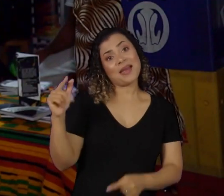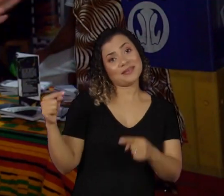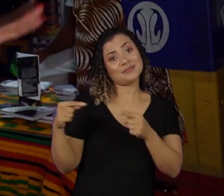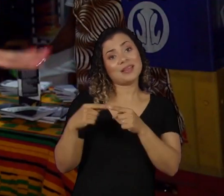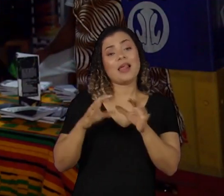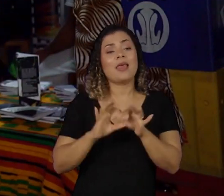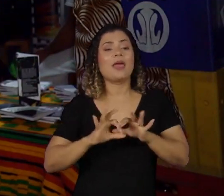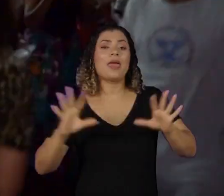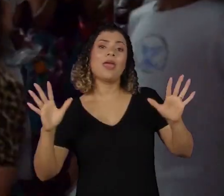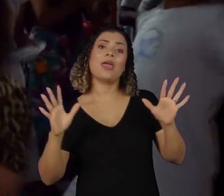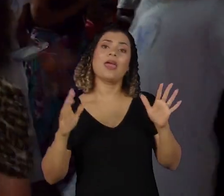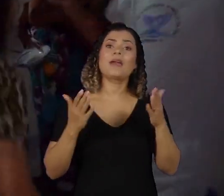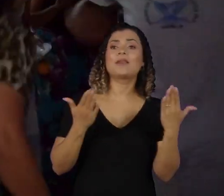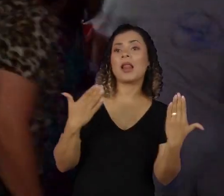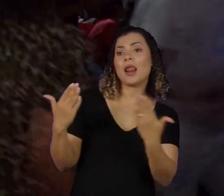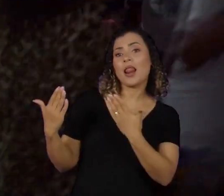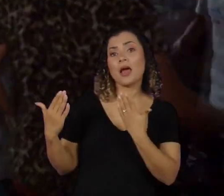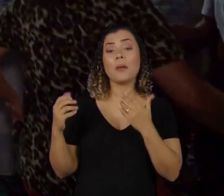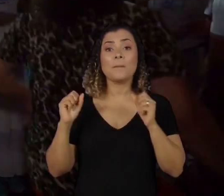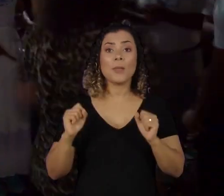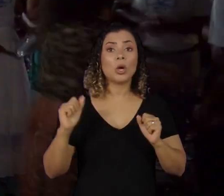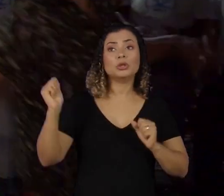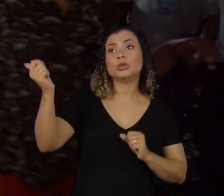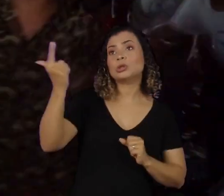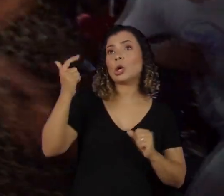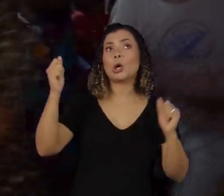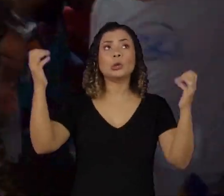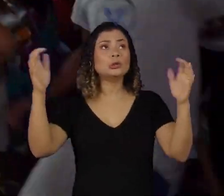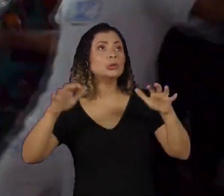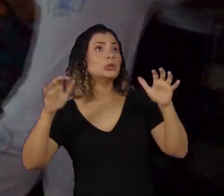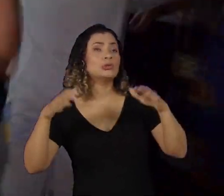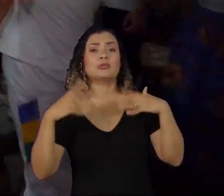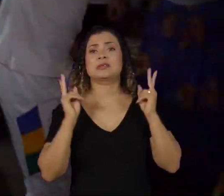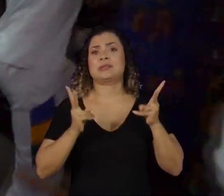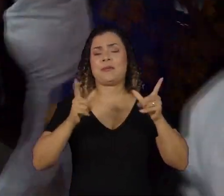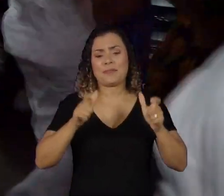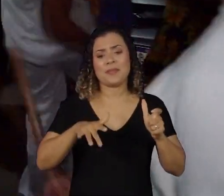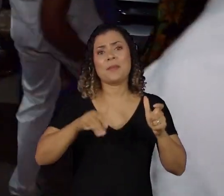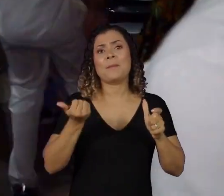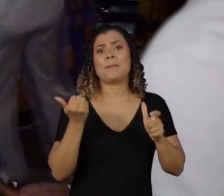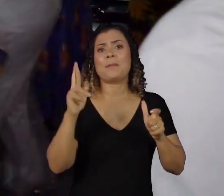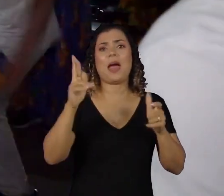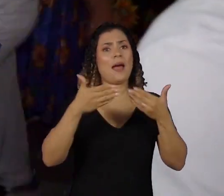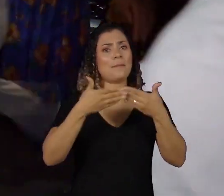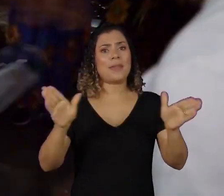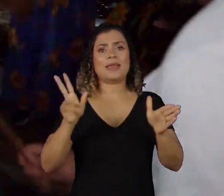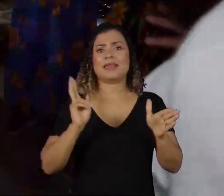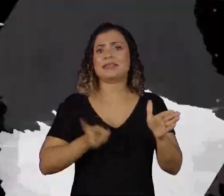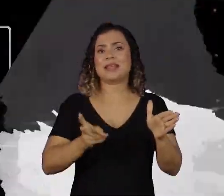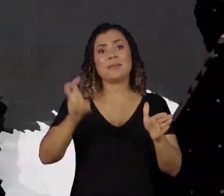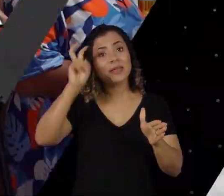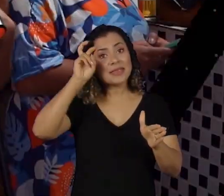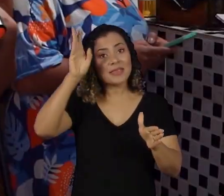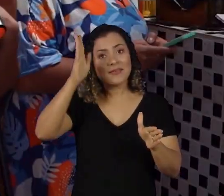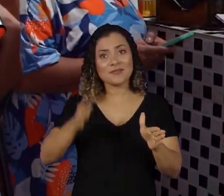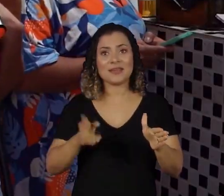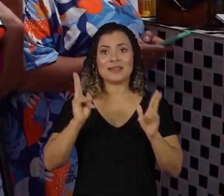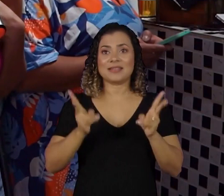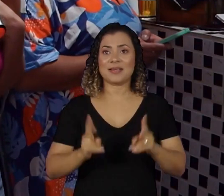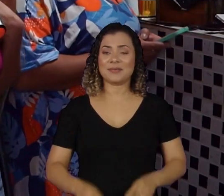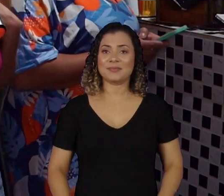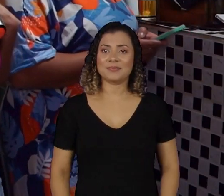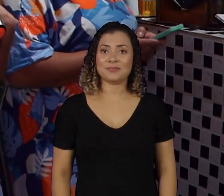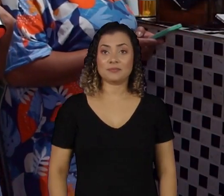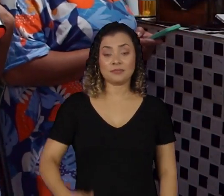coisa mais descontraída, faça chuva, faça sol. O Bar do Santista vai estar aberto nas quintas para fazer o sarau. Sendo uma